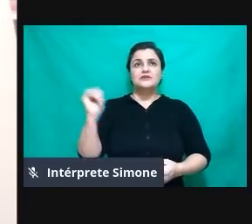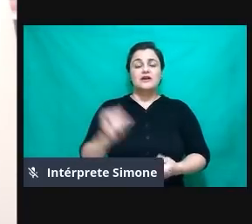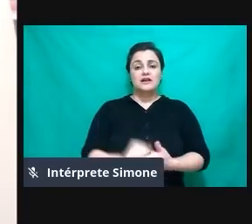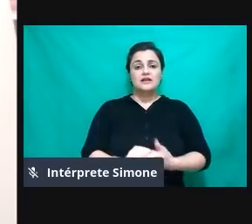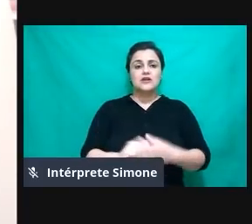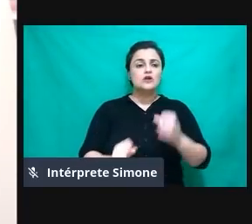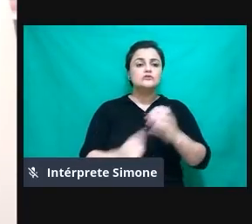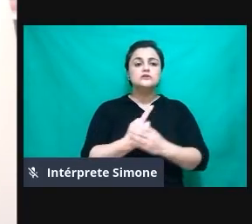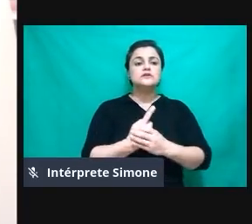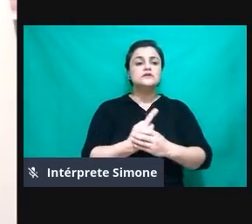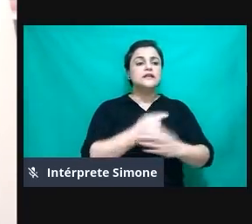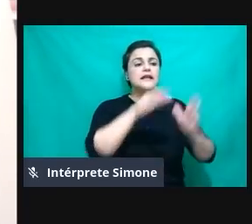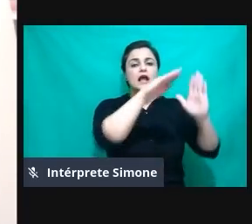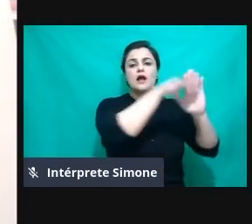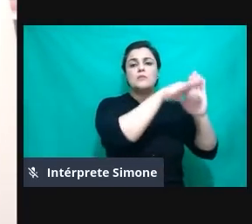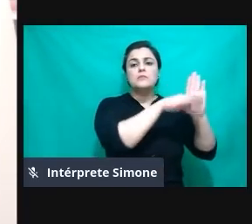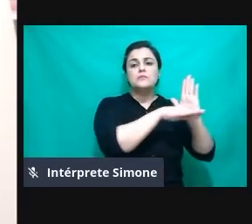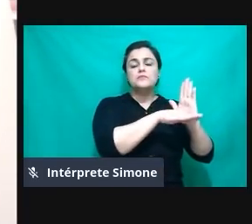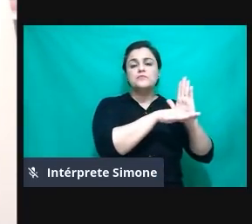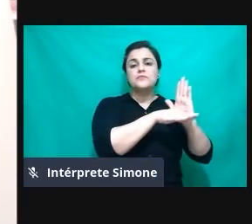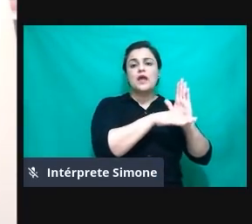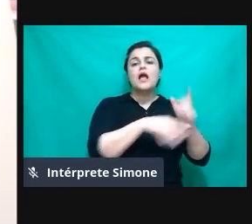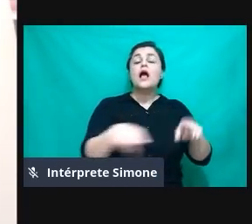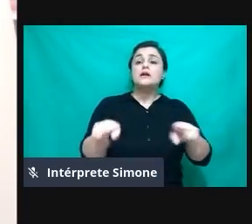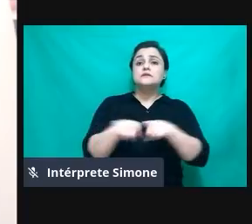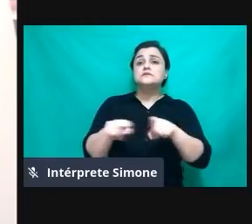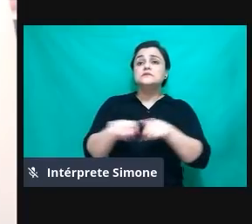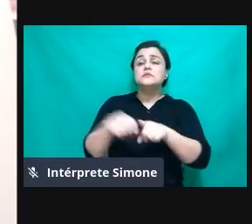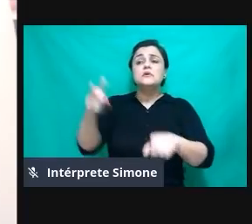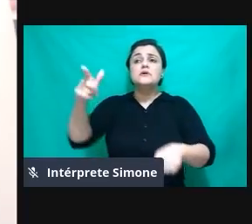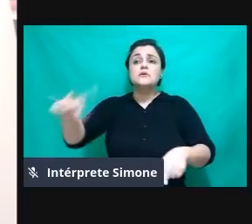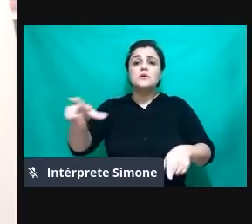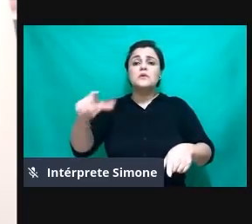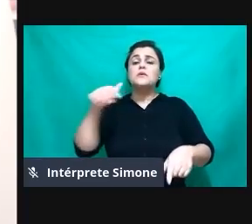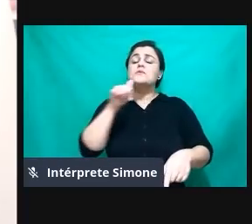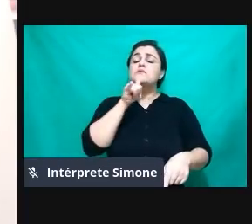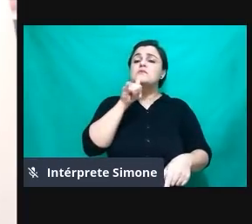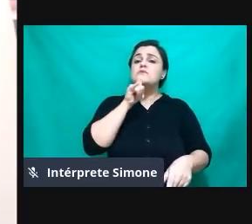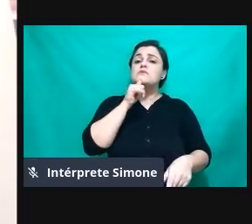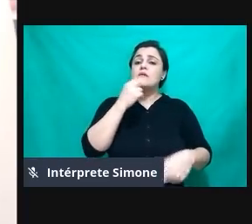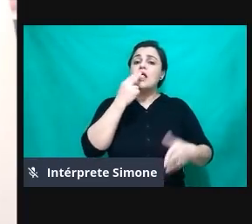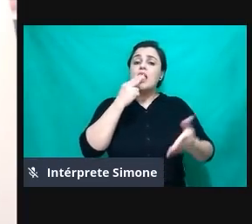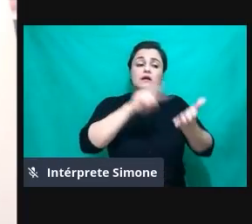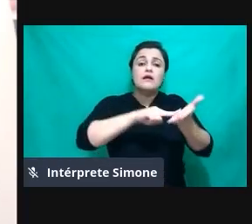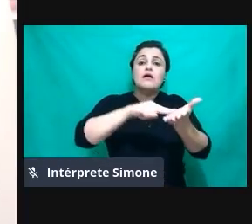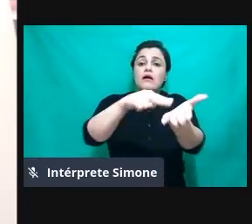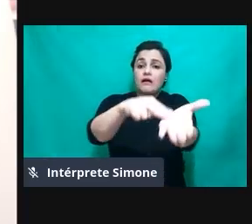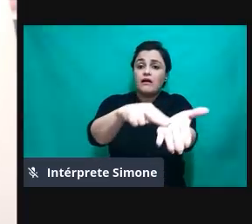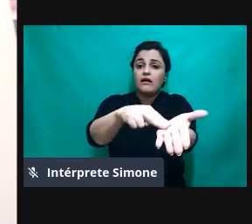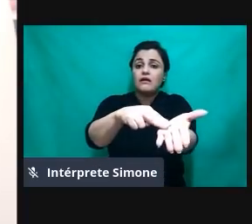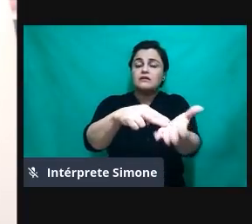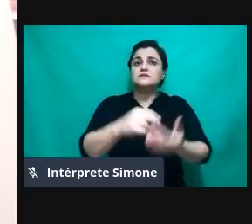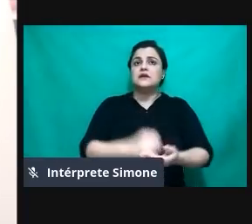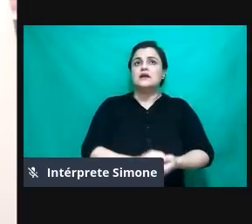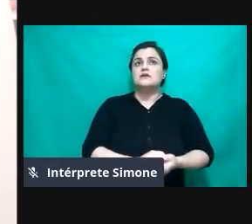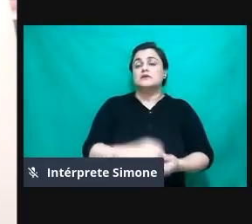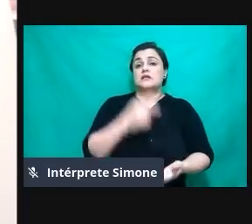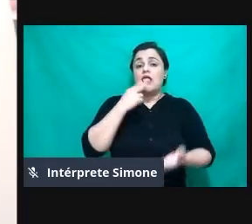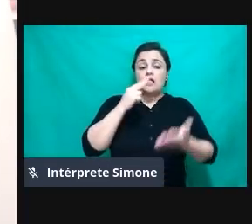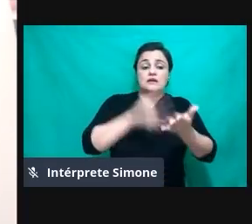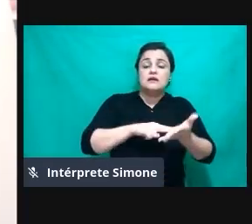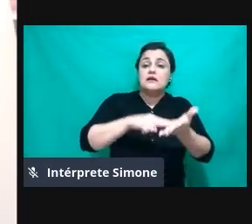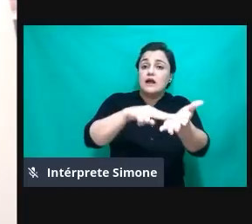sobre o bilhete, né? Nós podemos, no quarto ano, nós temos a carta de reclamação. Então,